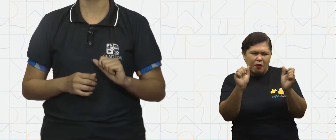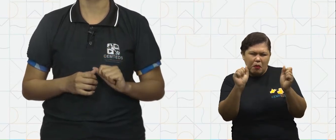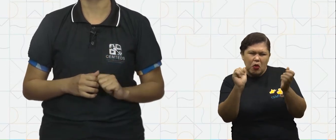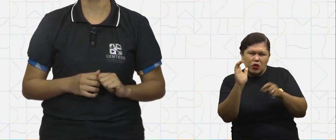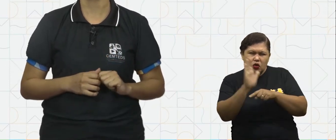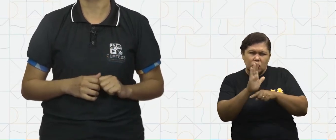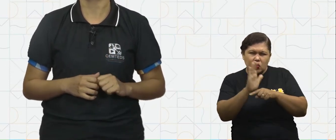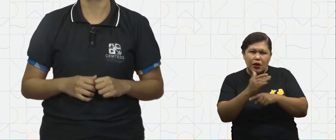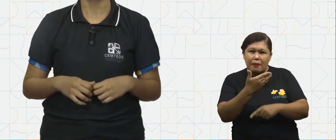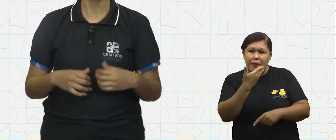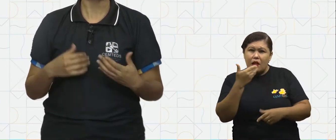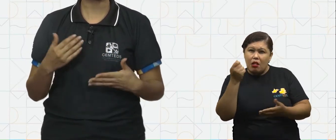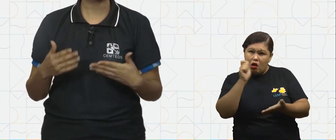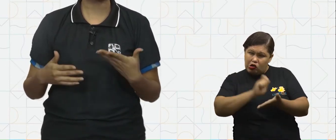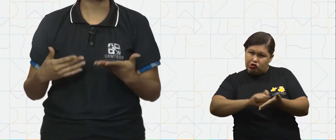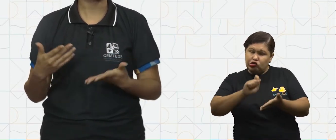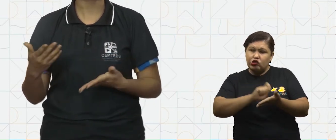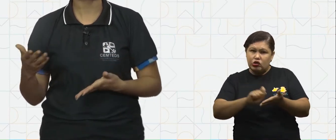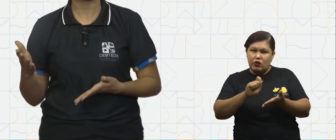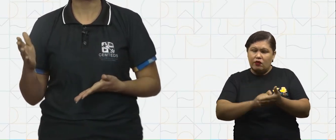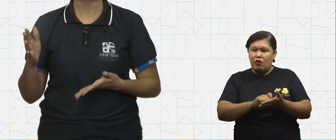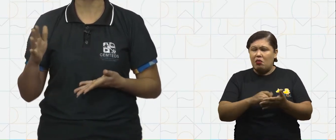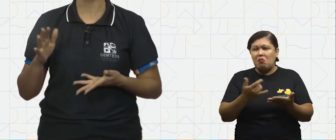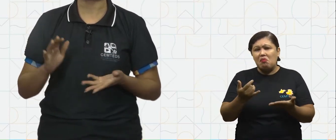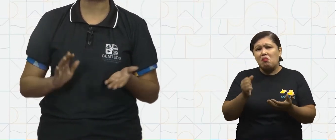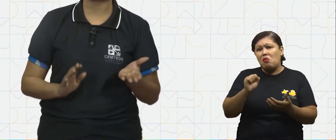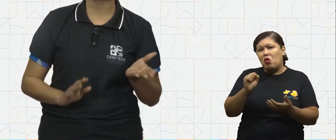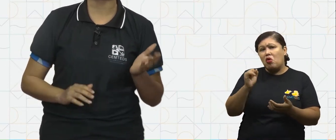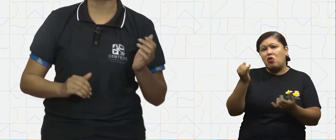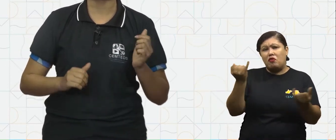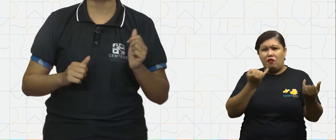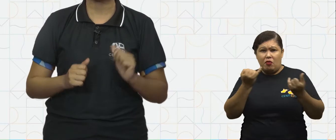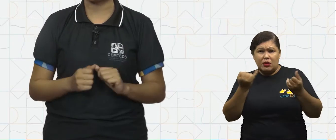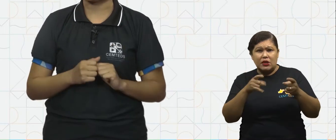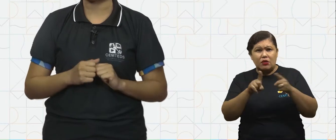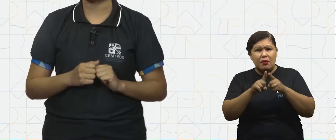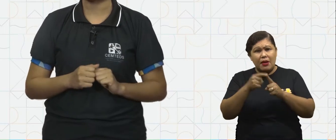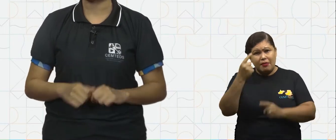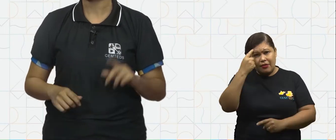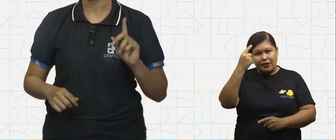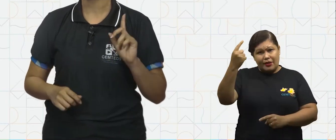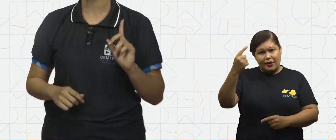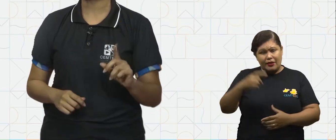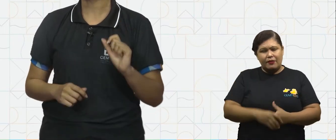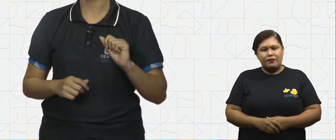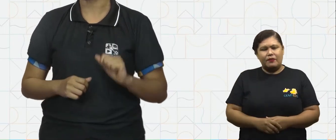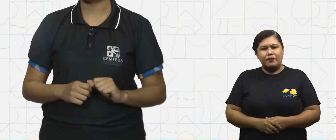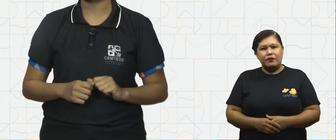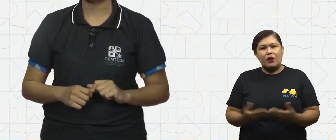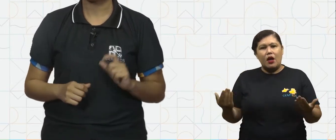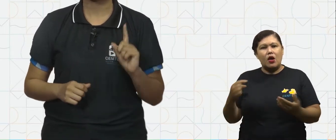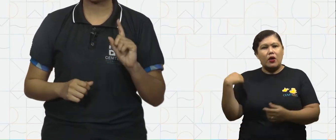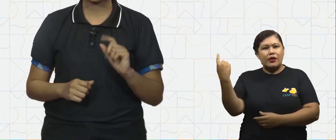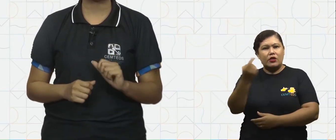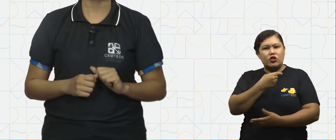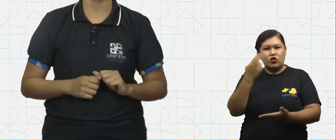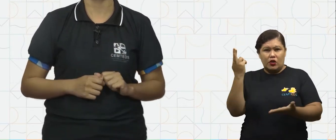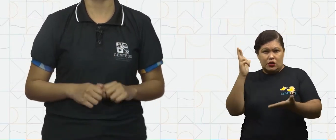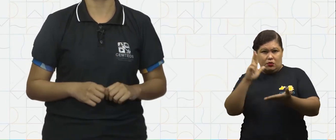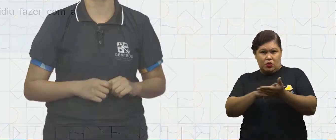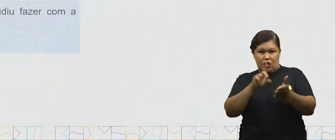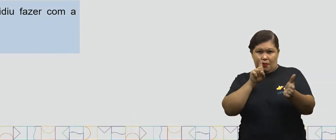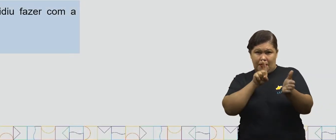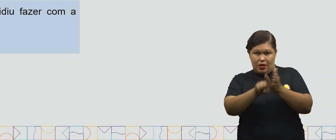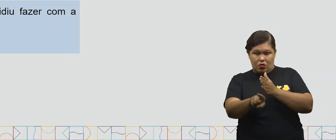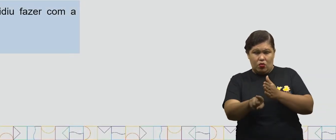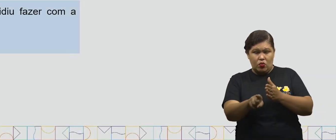ajudar a escrever um texto rico de informações, imaginação e ideias. Responda comigo as perguntas a